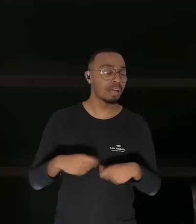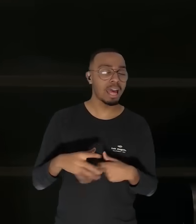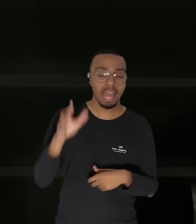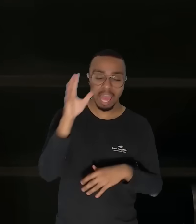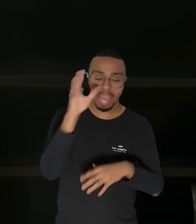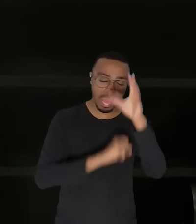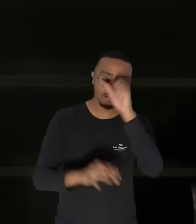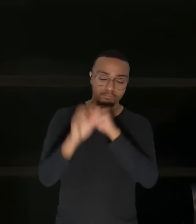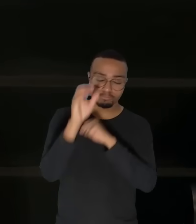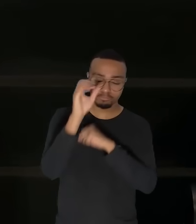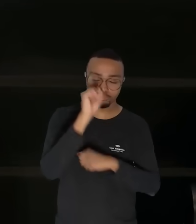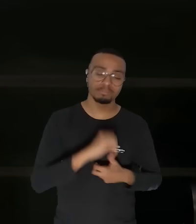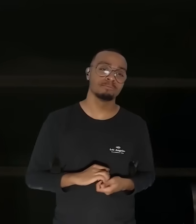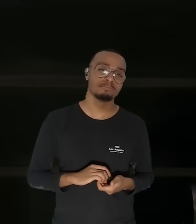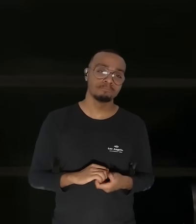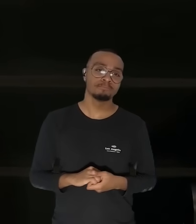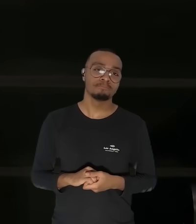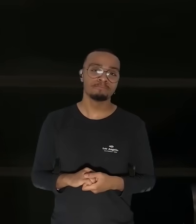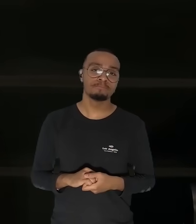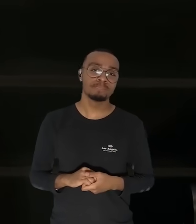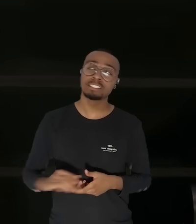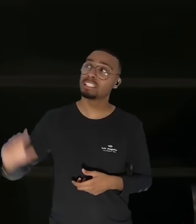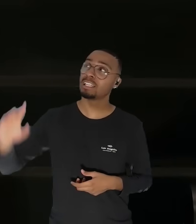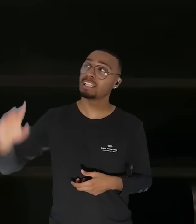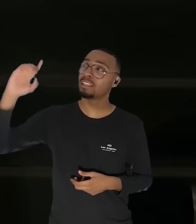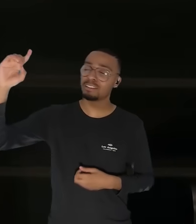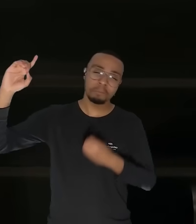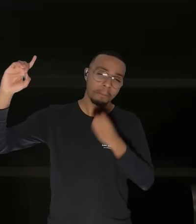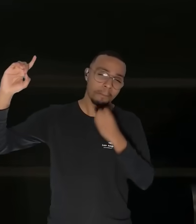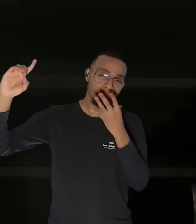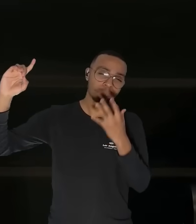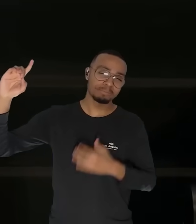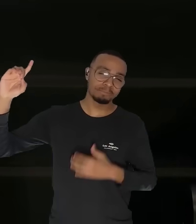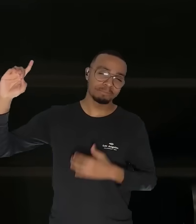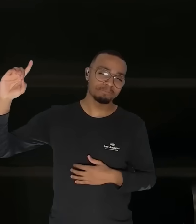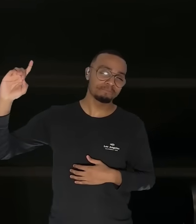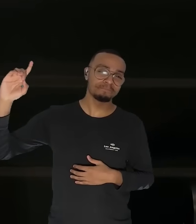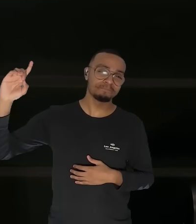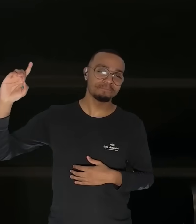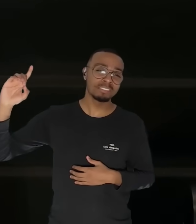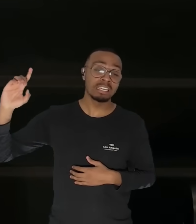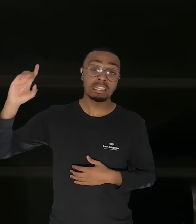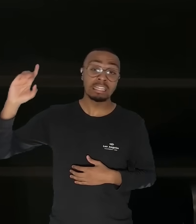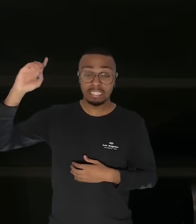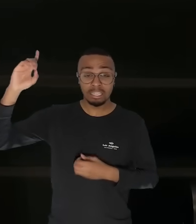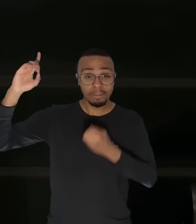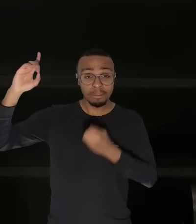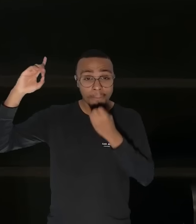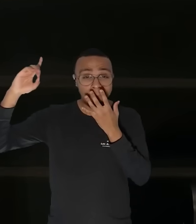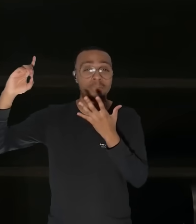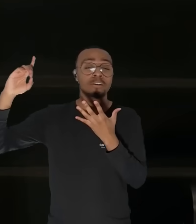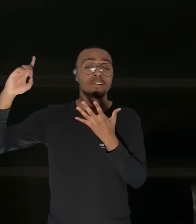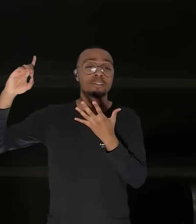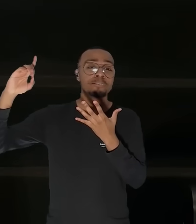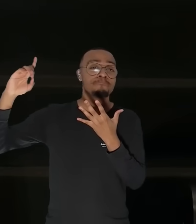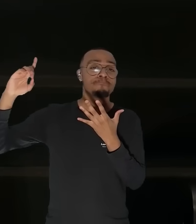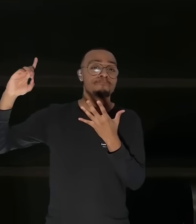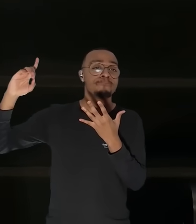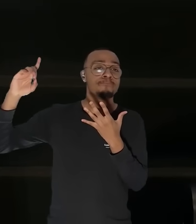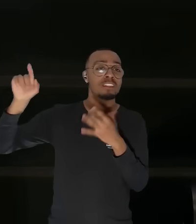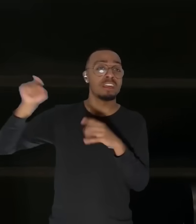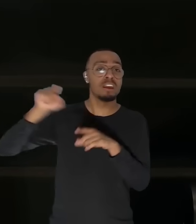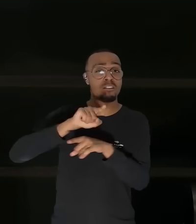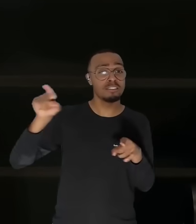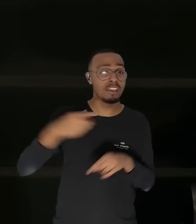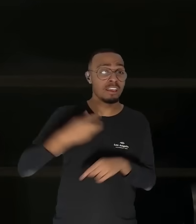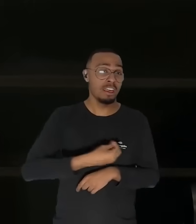sobre a bondade de Deus. O fato de Deus ser bom não significa que você não vai